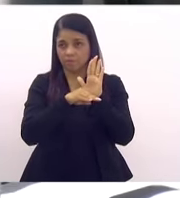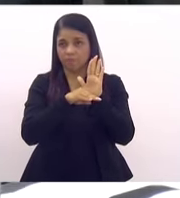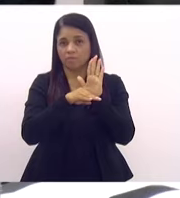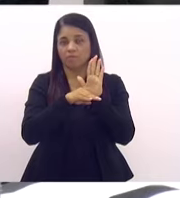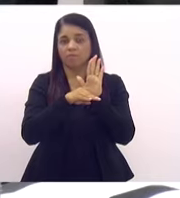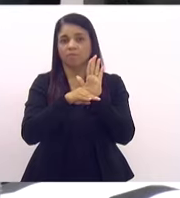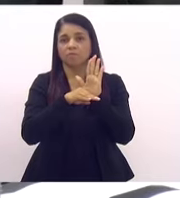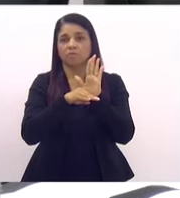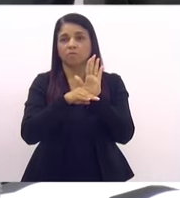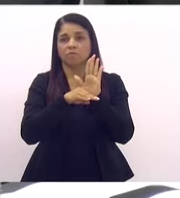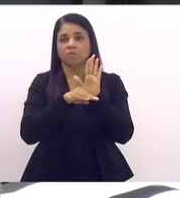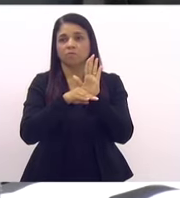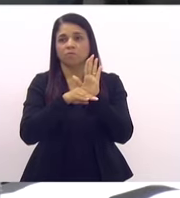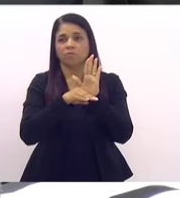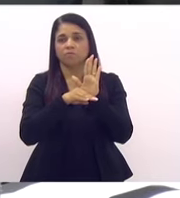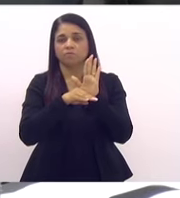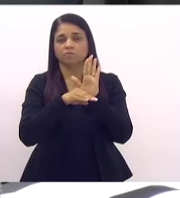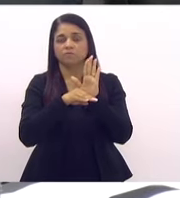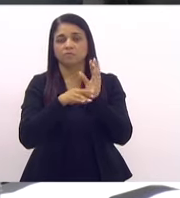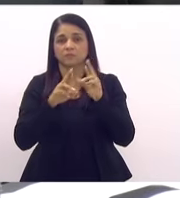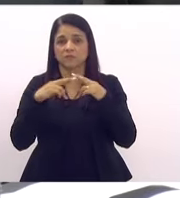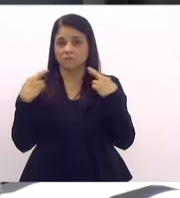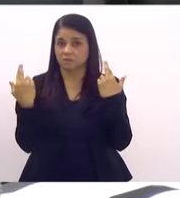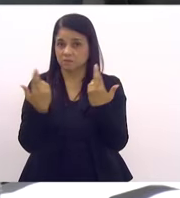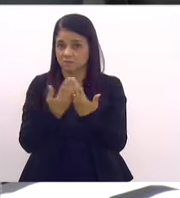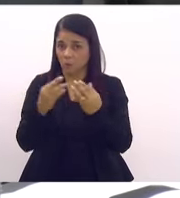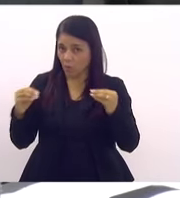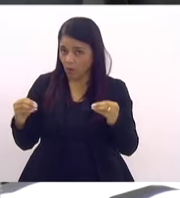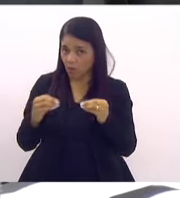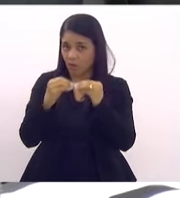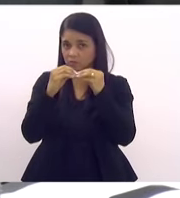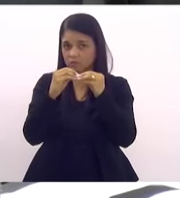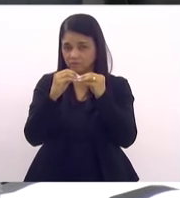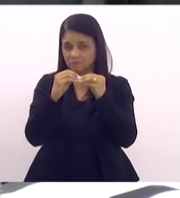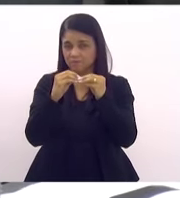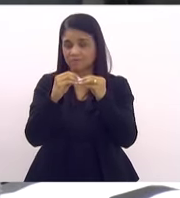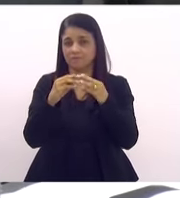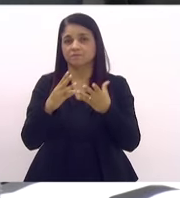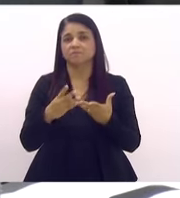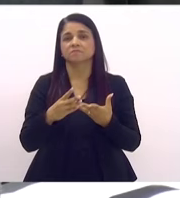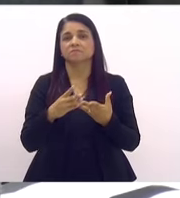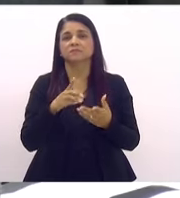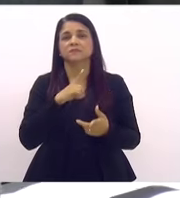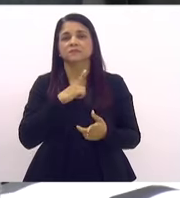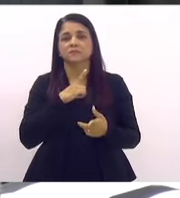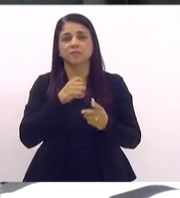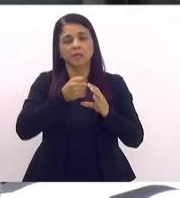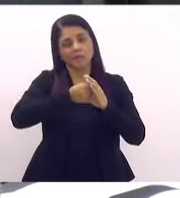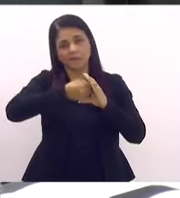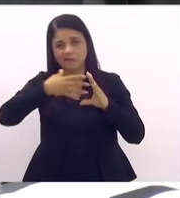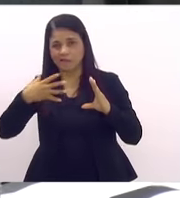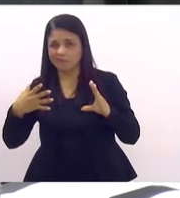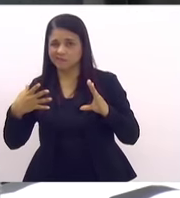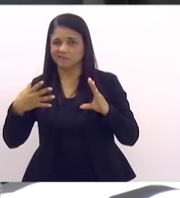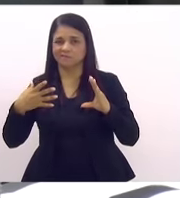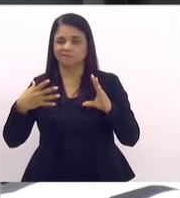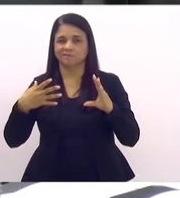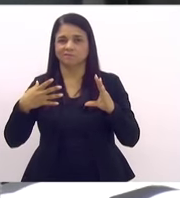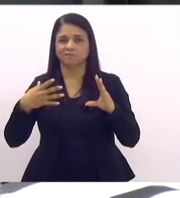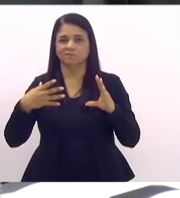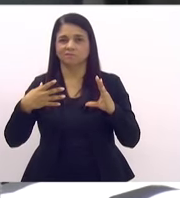justamente aqui, dessa sessão extraordinária, eles têm uma característica